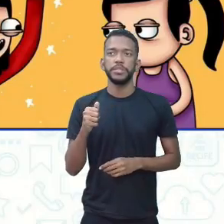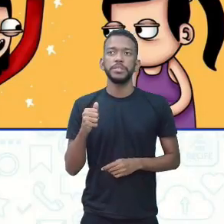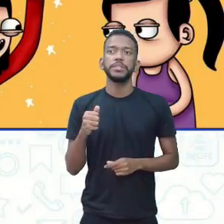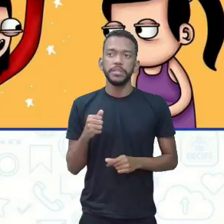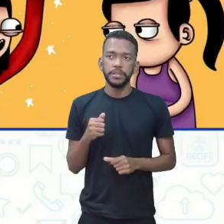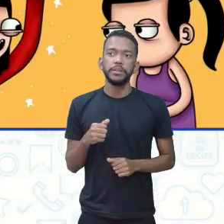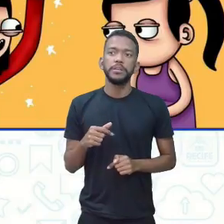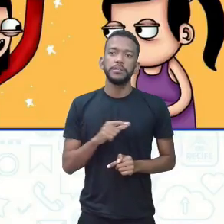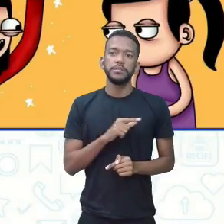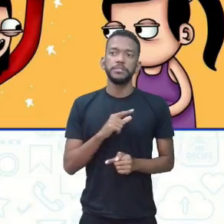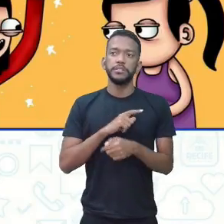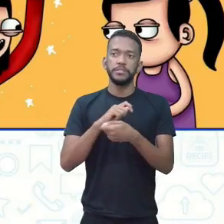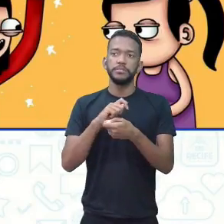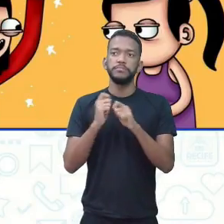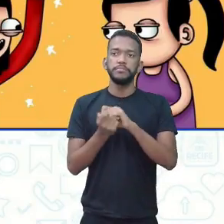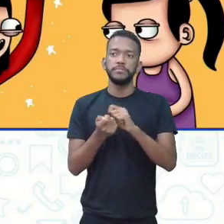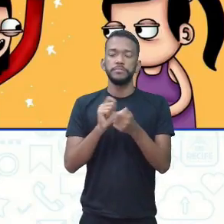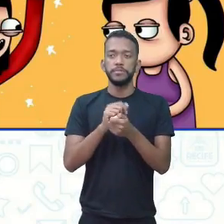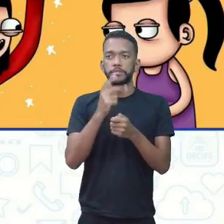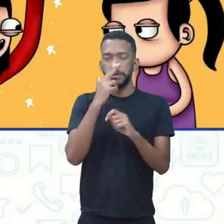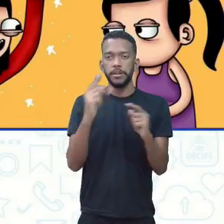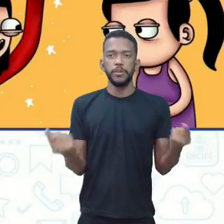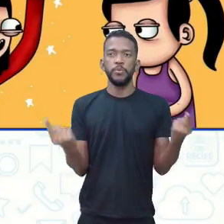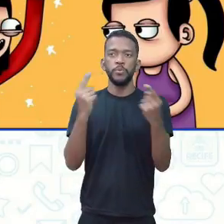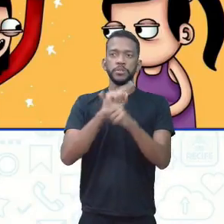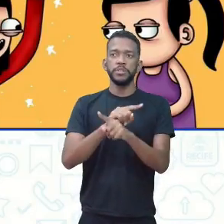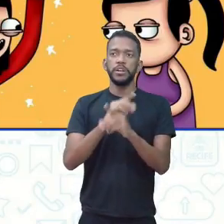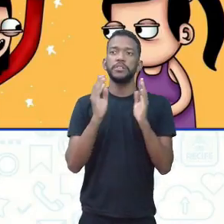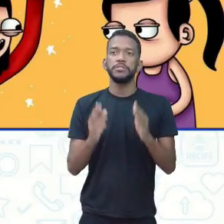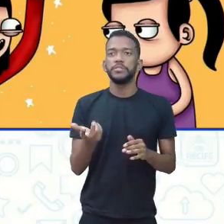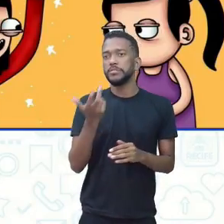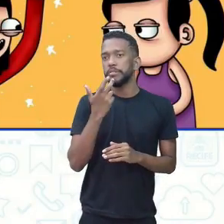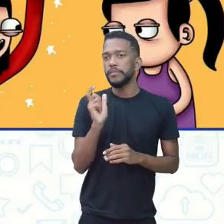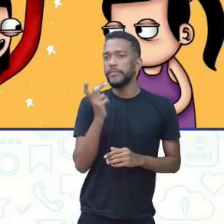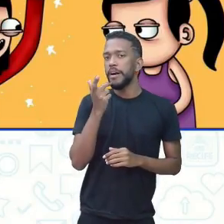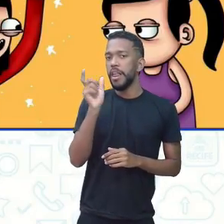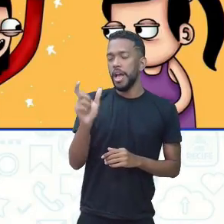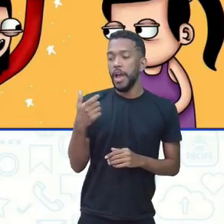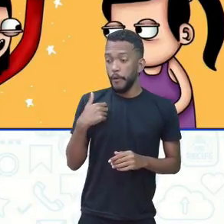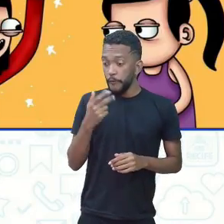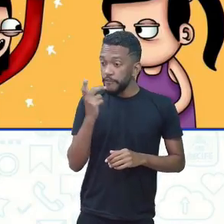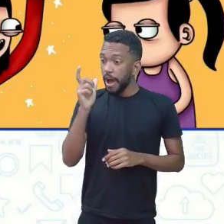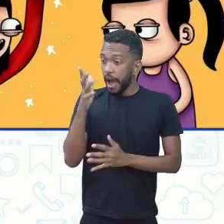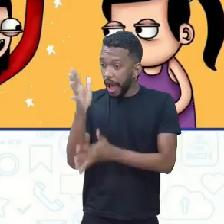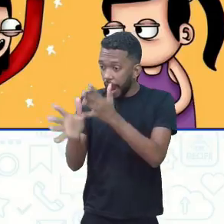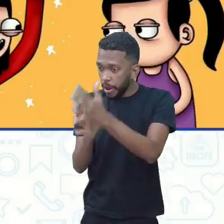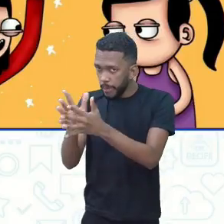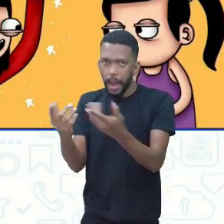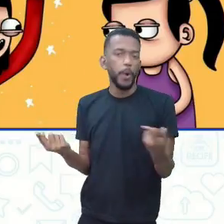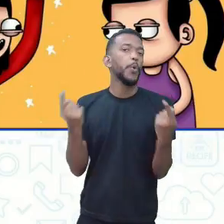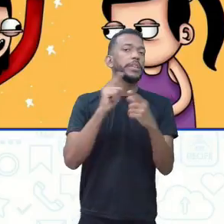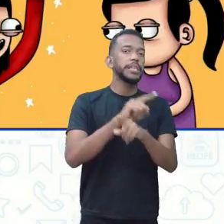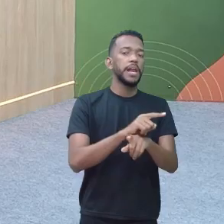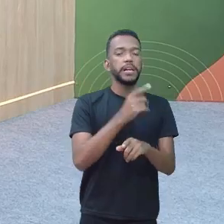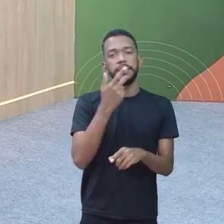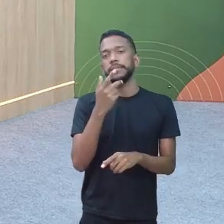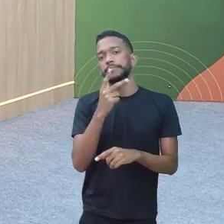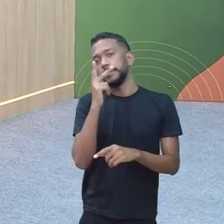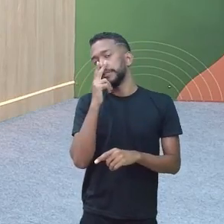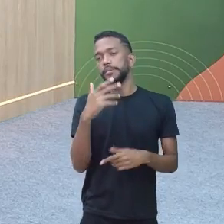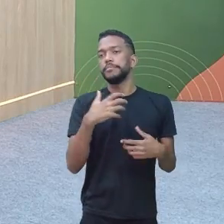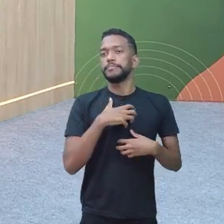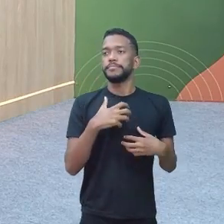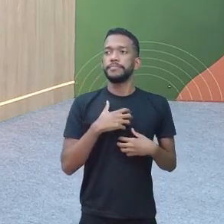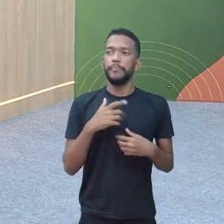da qual se diz o contrário do que se pretende dizer, né? Então, dando sentidos diversos e às